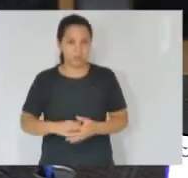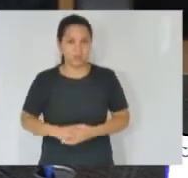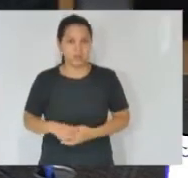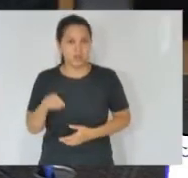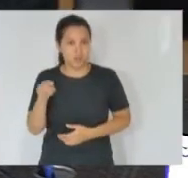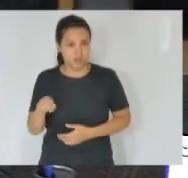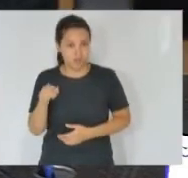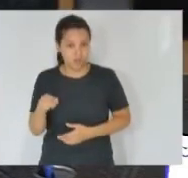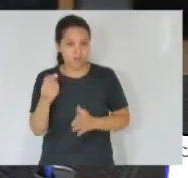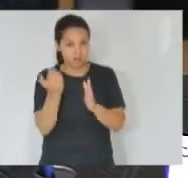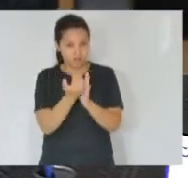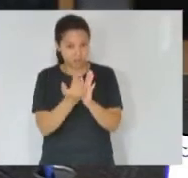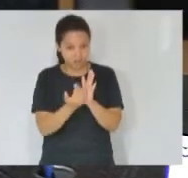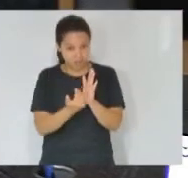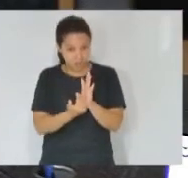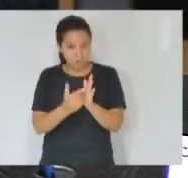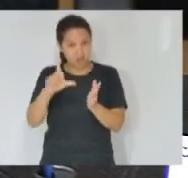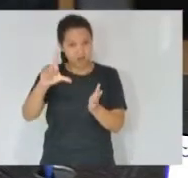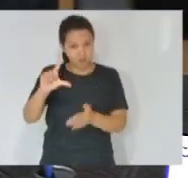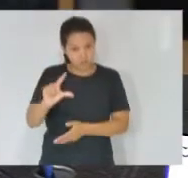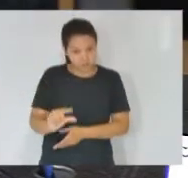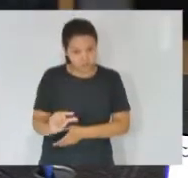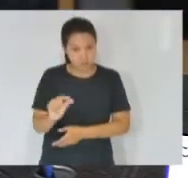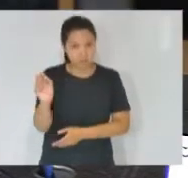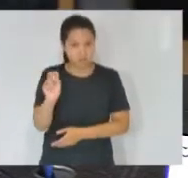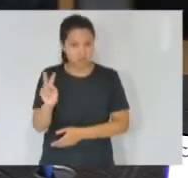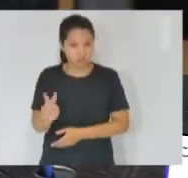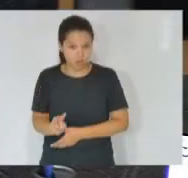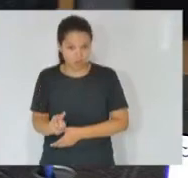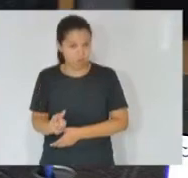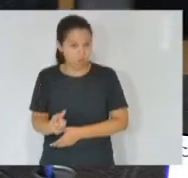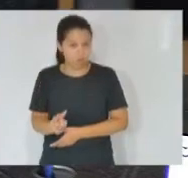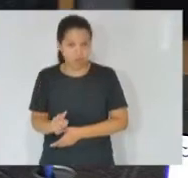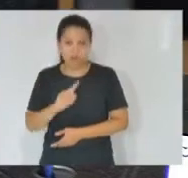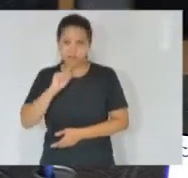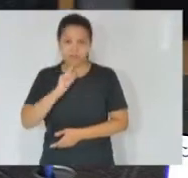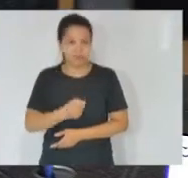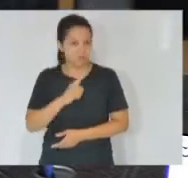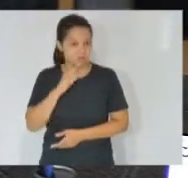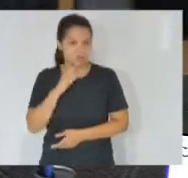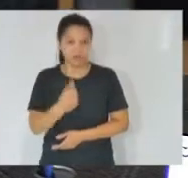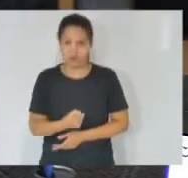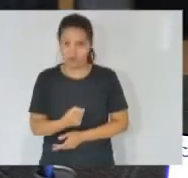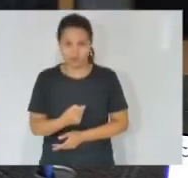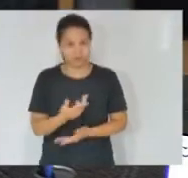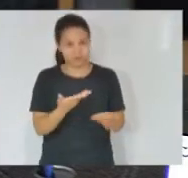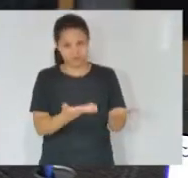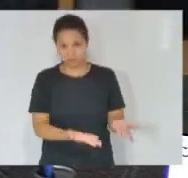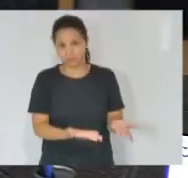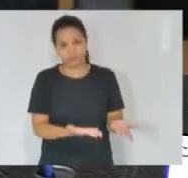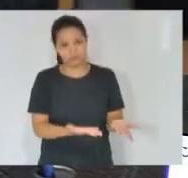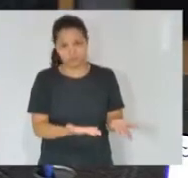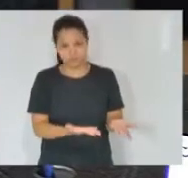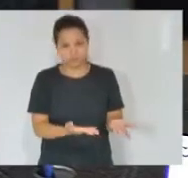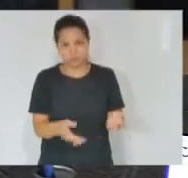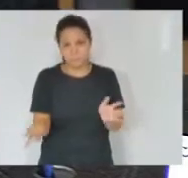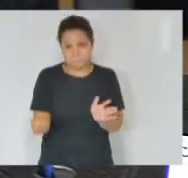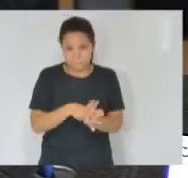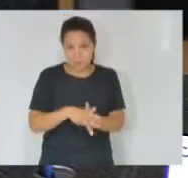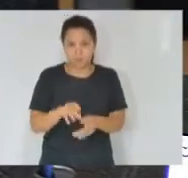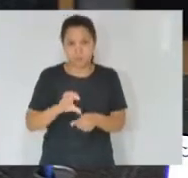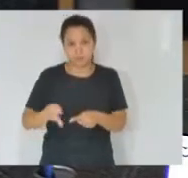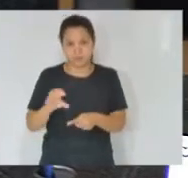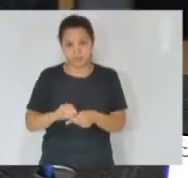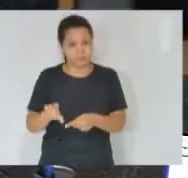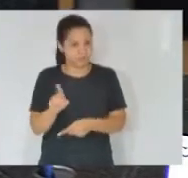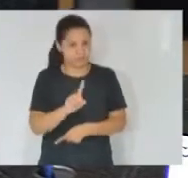a redução dos valores praticamente inviabiliza esse hospital. E ele não é de curitibanos. Esse é um hospital